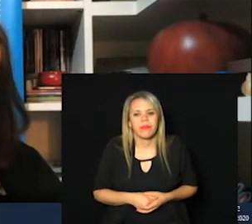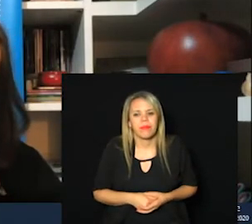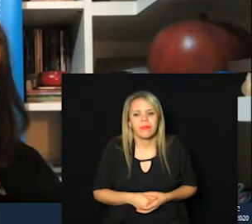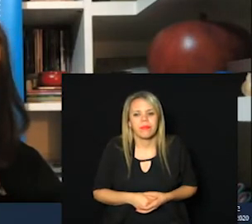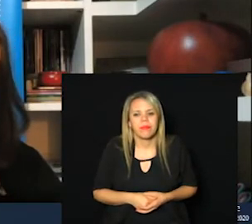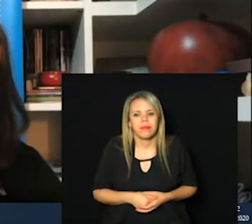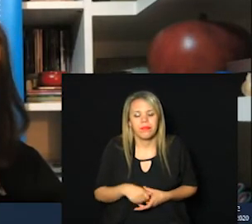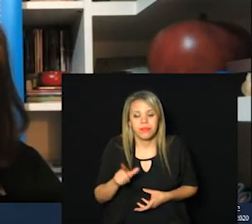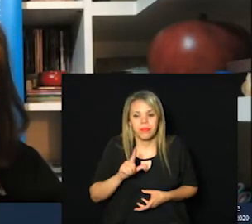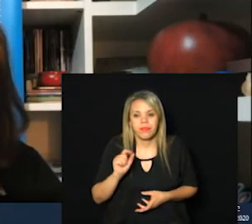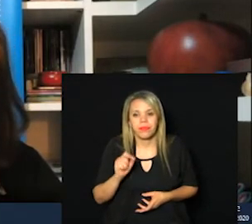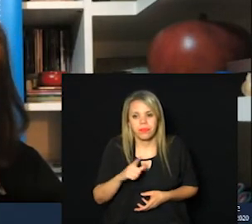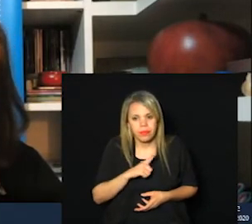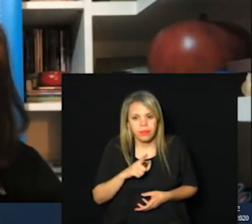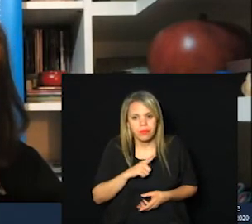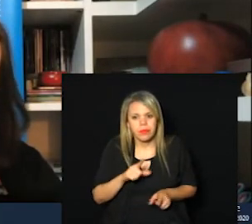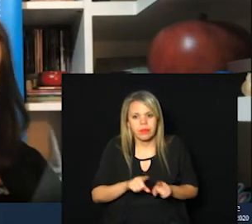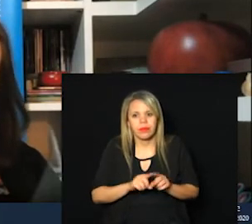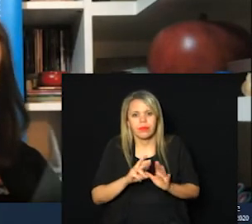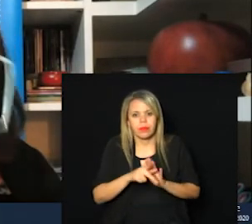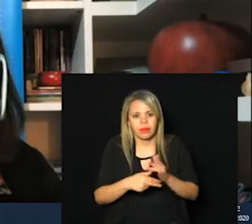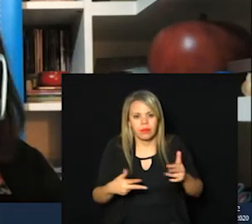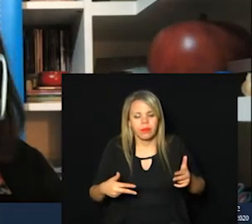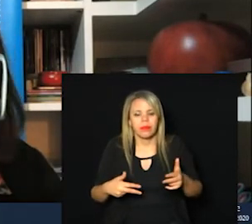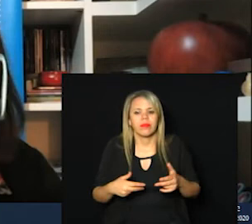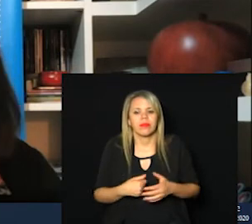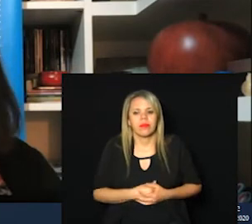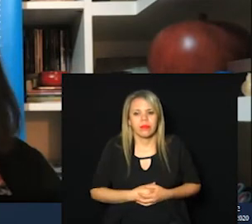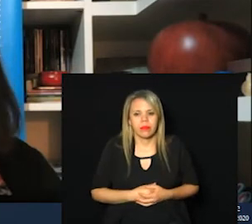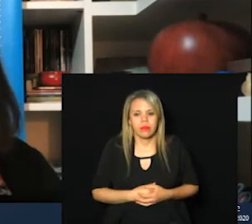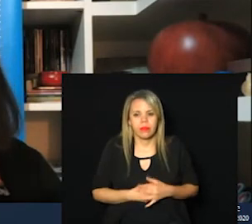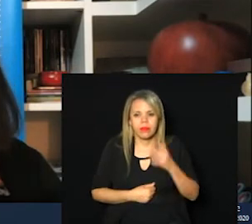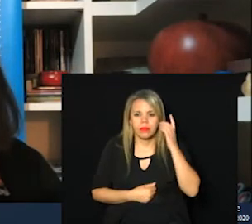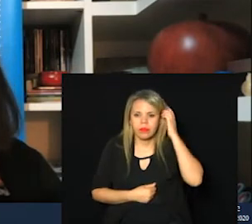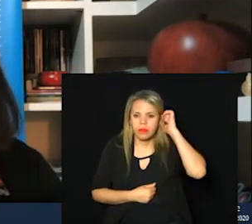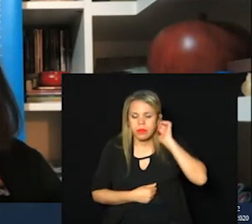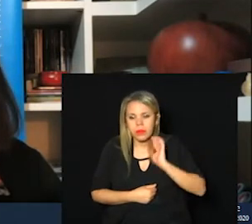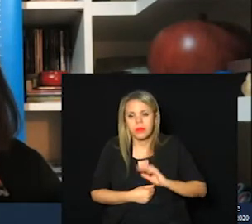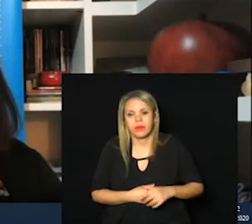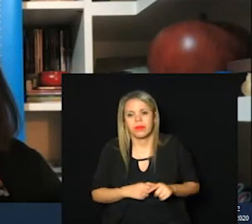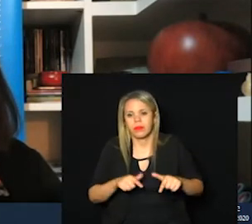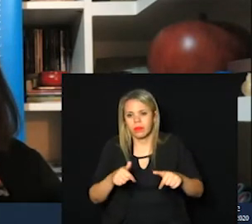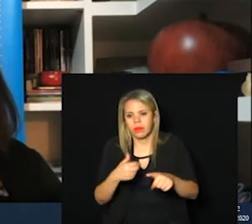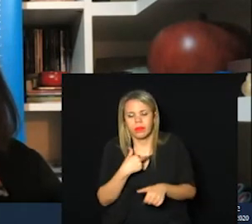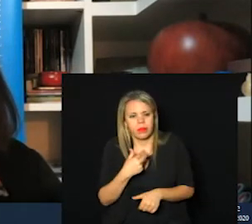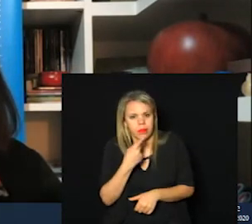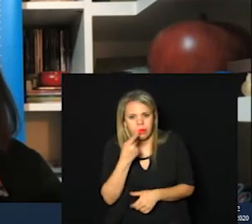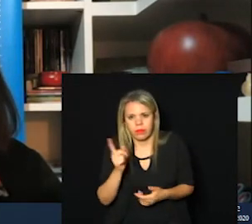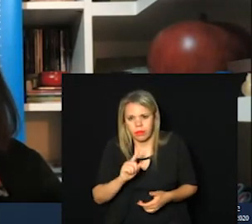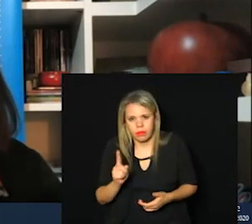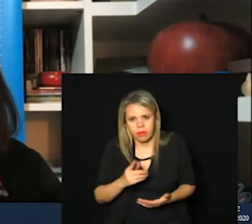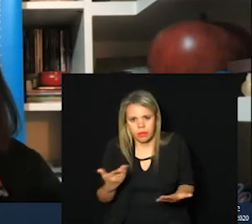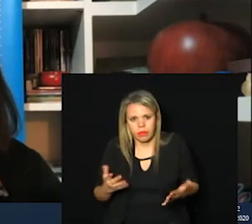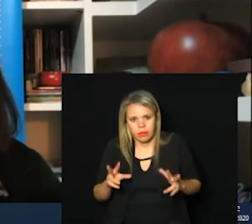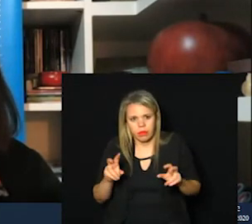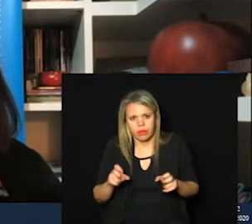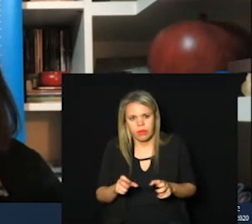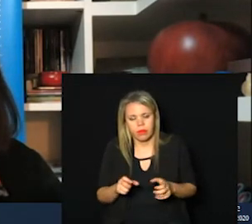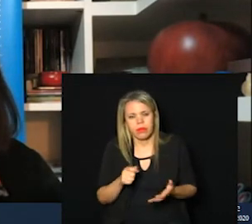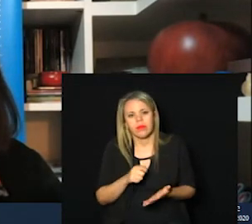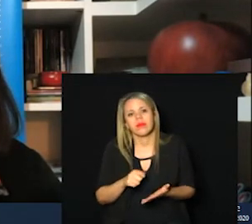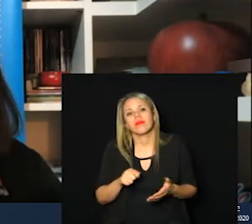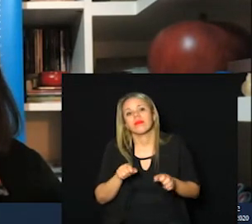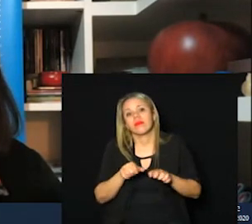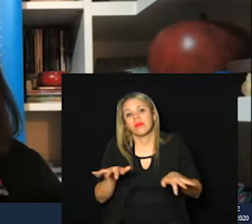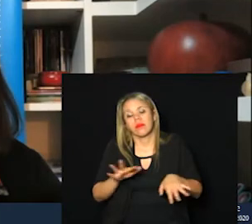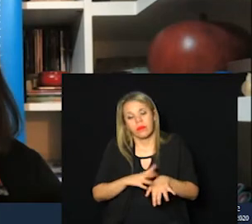Claro que existem tantíssimas outras atividades e iniciativas que não dá para a gente falar agora, né? Sobretudo nesse período de pandemia,